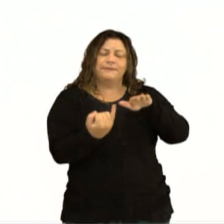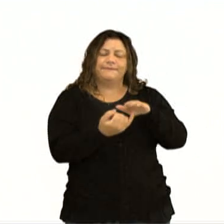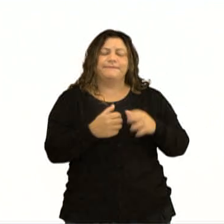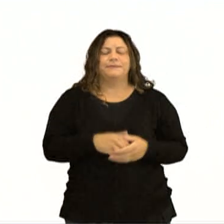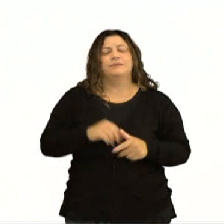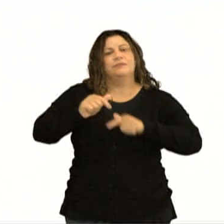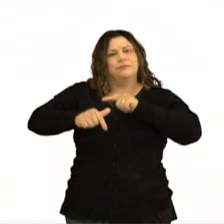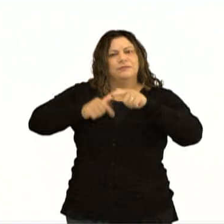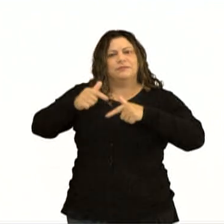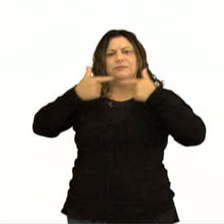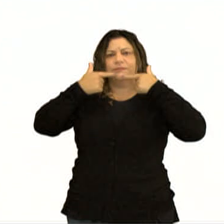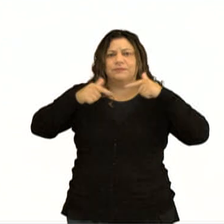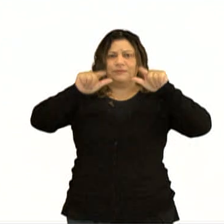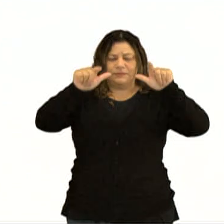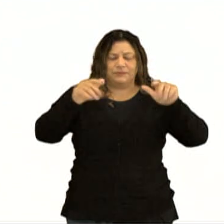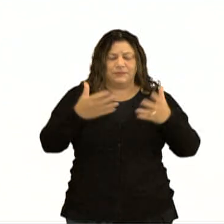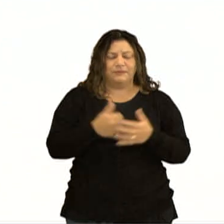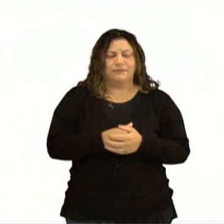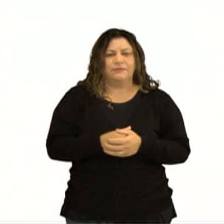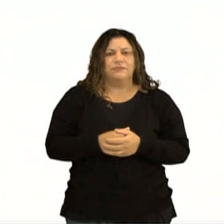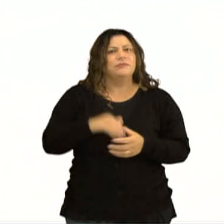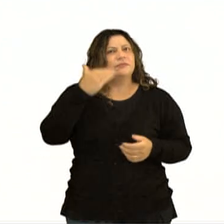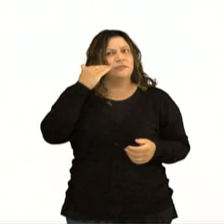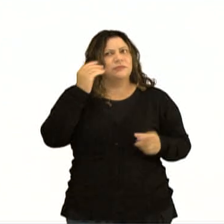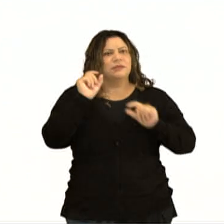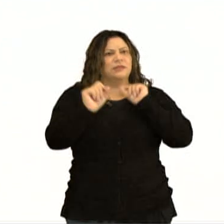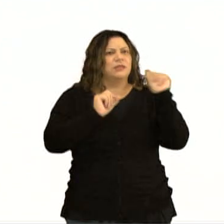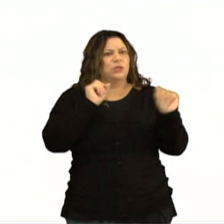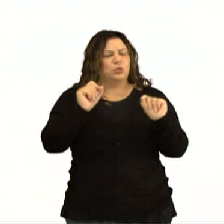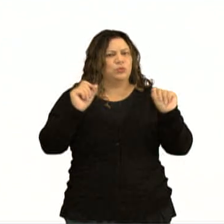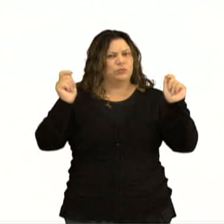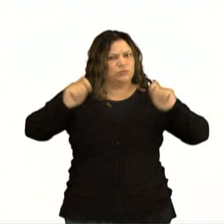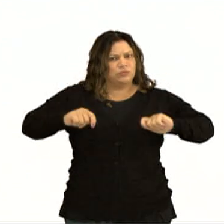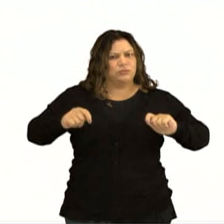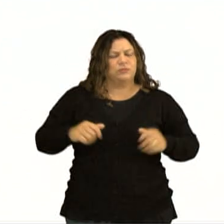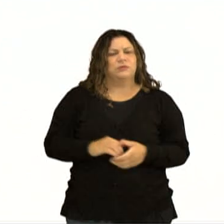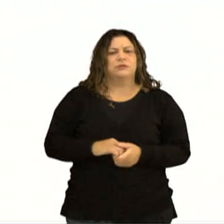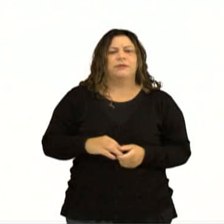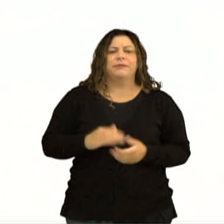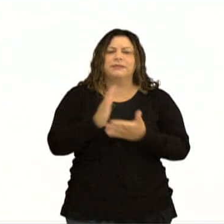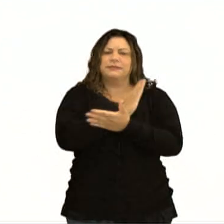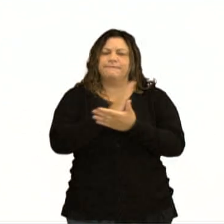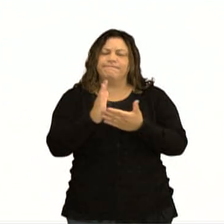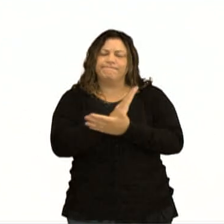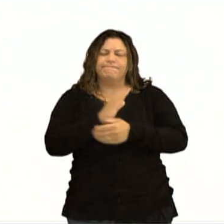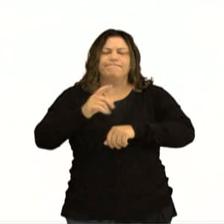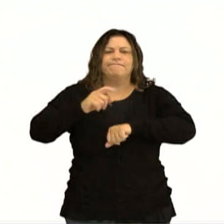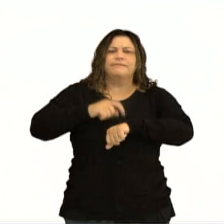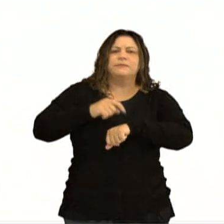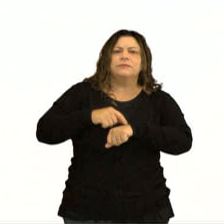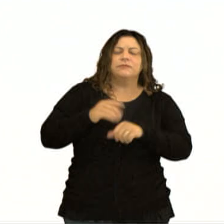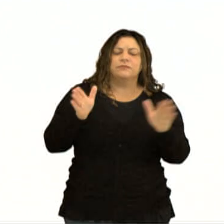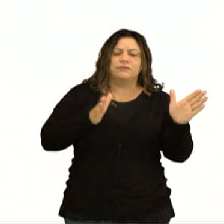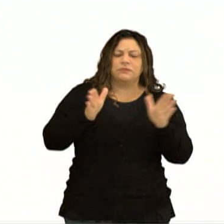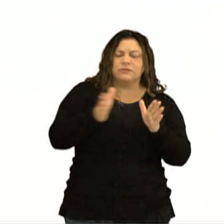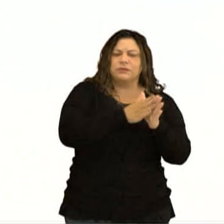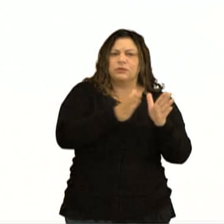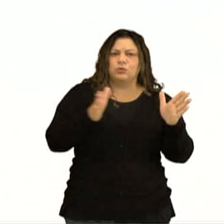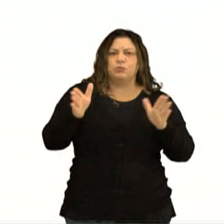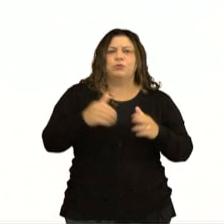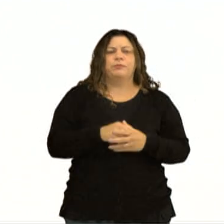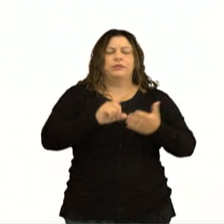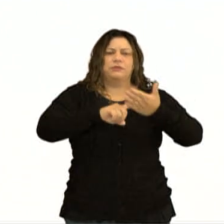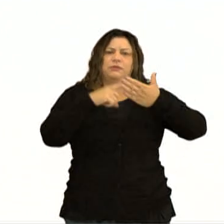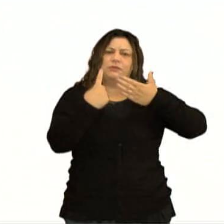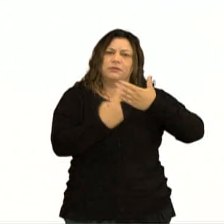com a língua. O poema ele tende a ser formal? Tende, mas em alguns momentos, por uma questão da linguagem figurada,